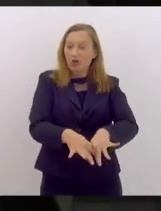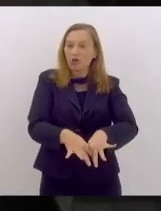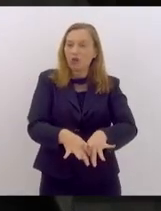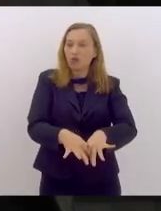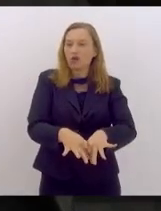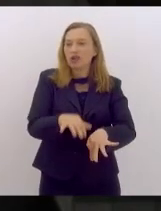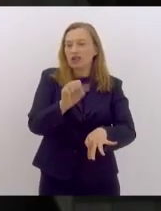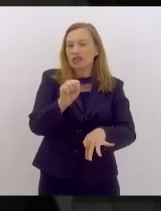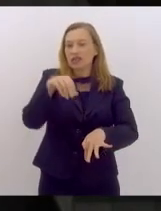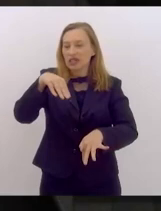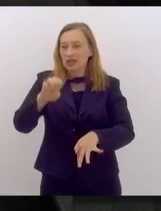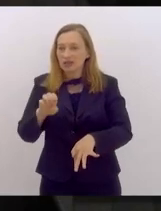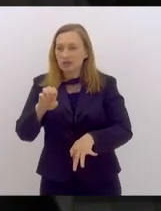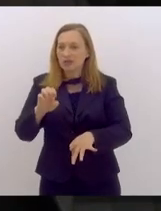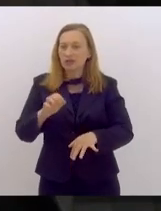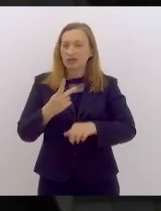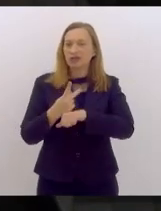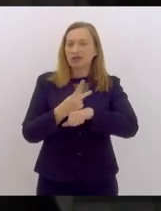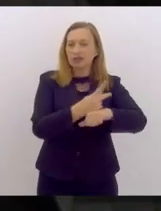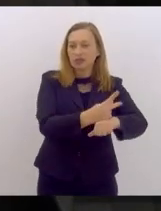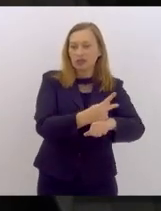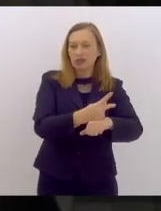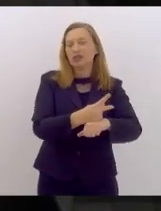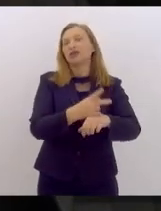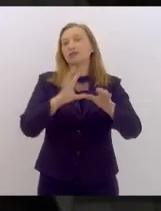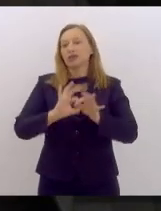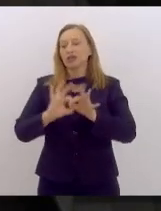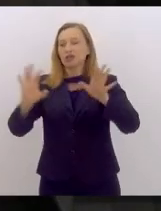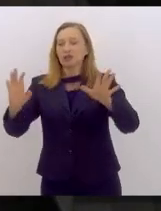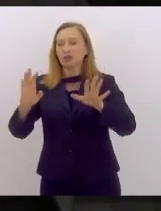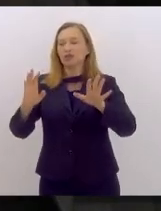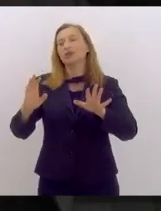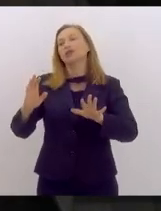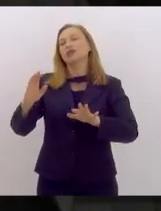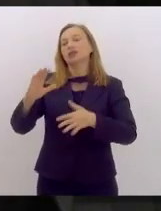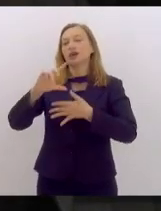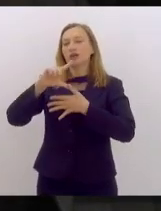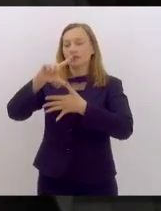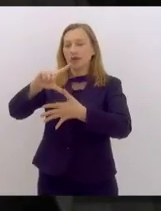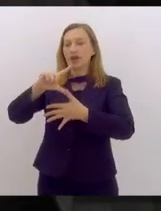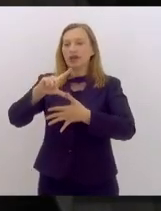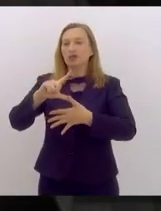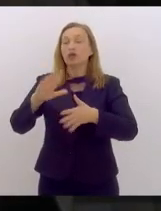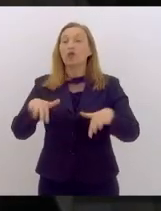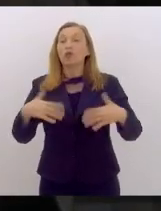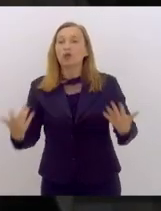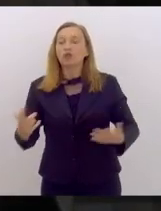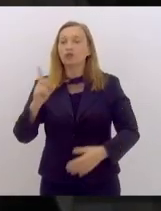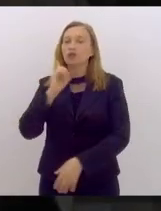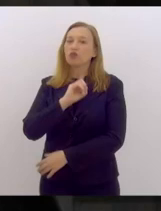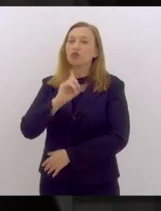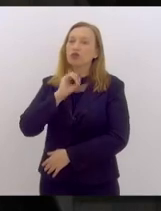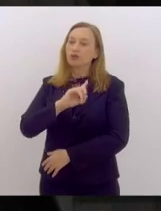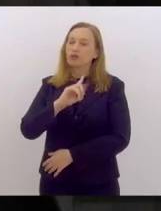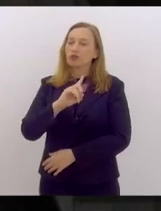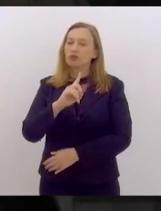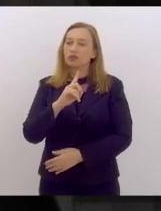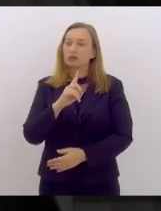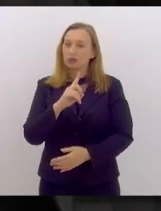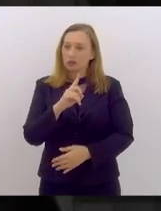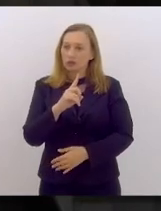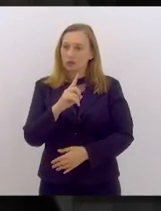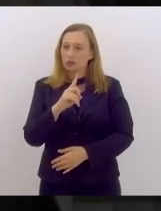da Taça Libertadores das Américas quando o Flamengo derrotou